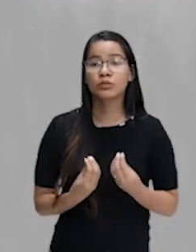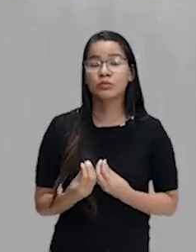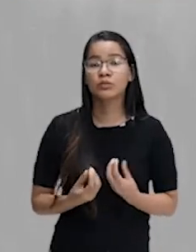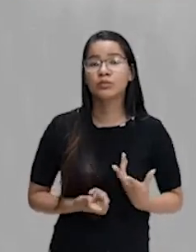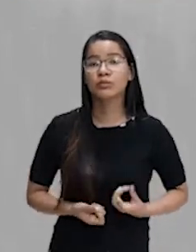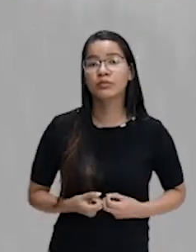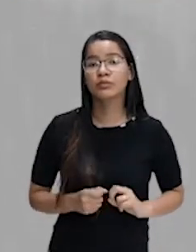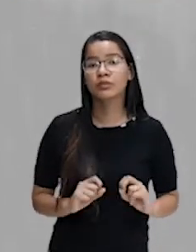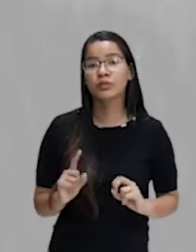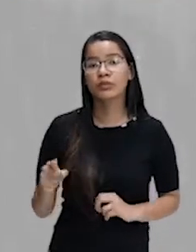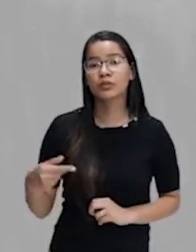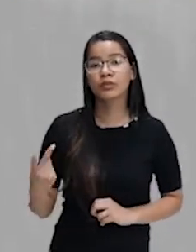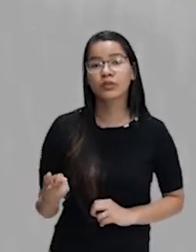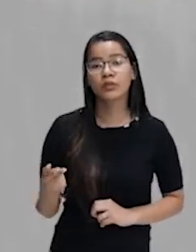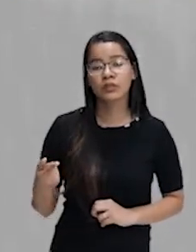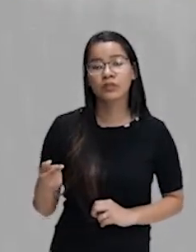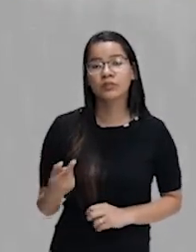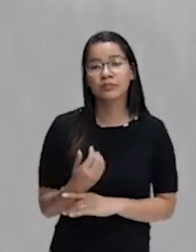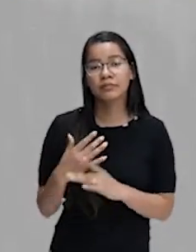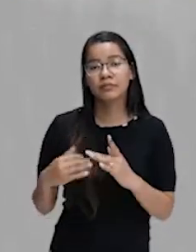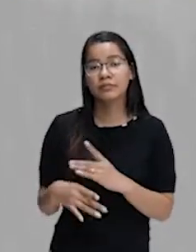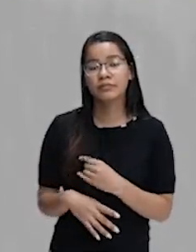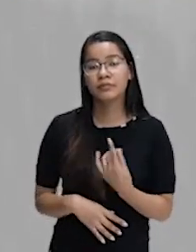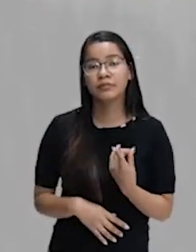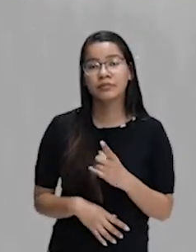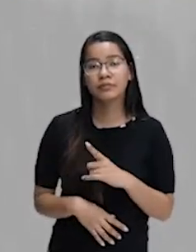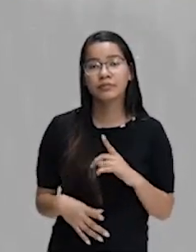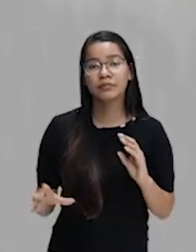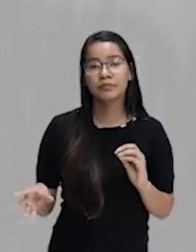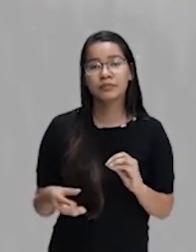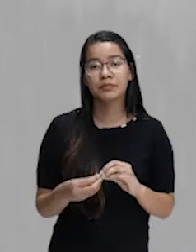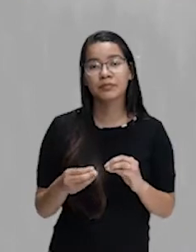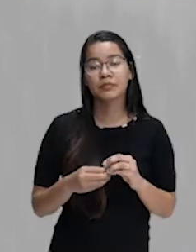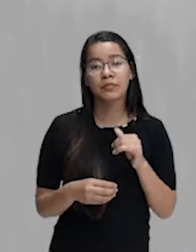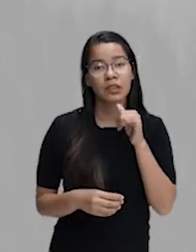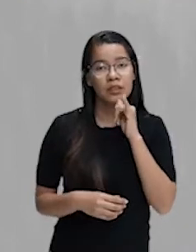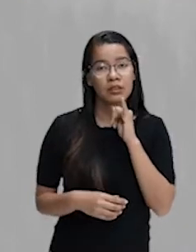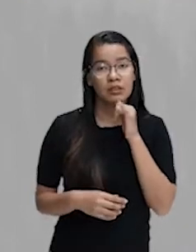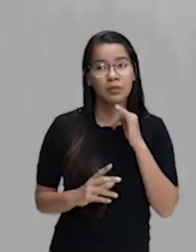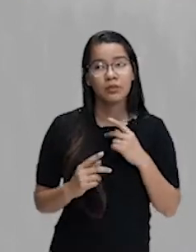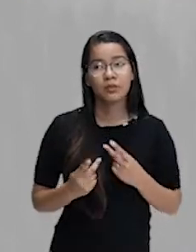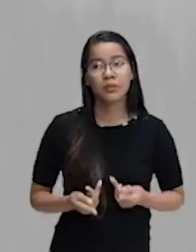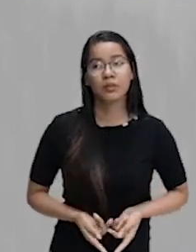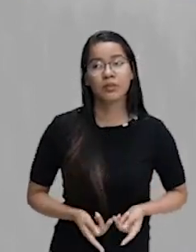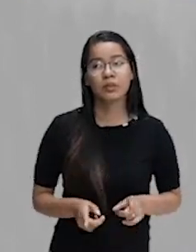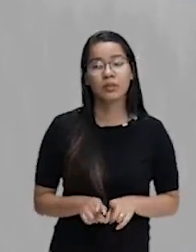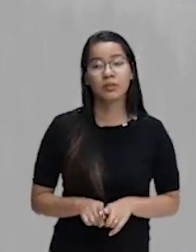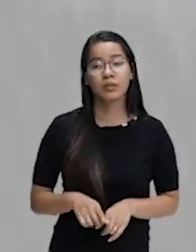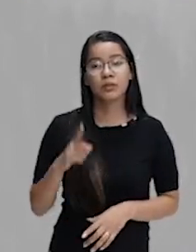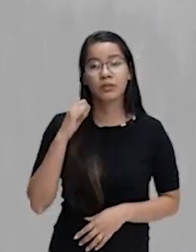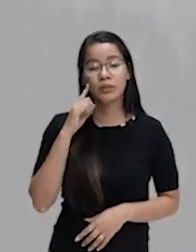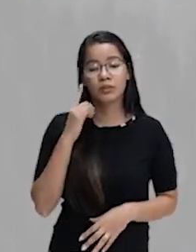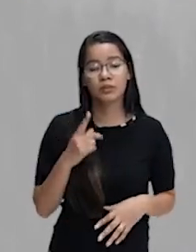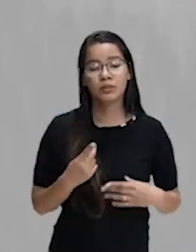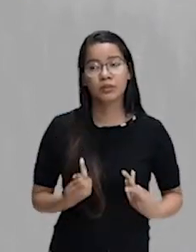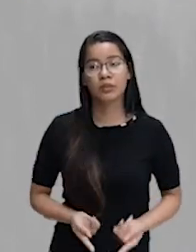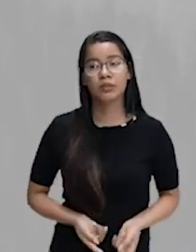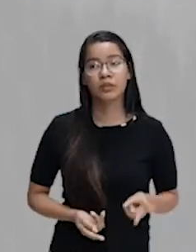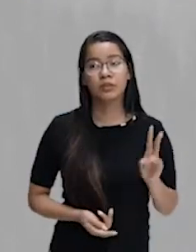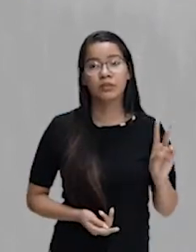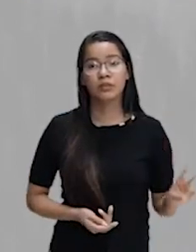cidades. Dentro dessas cidades, nós temos a presença do humanismo, o pensamento humanista,